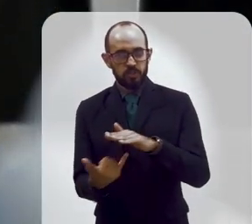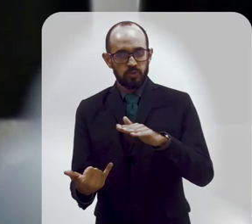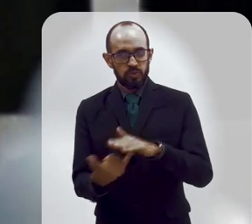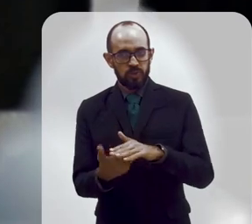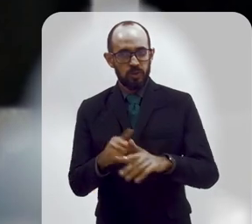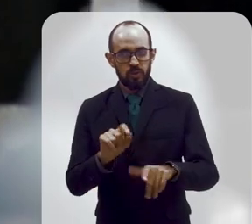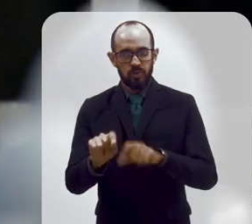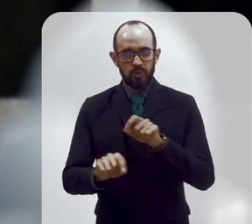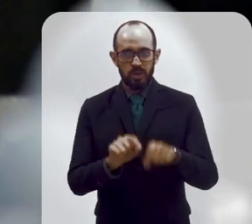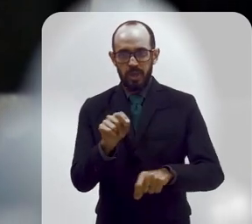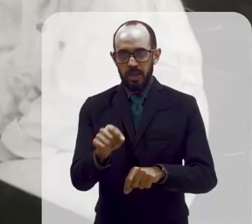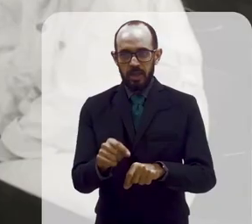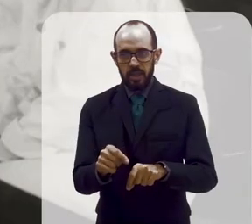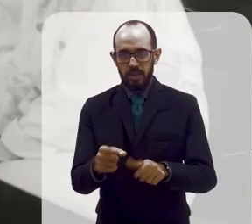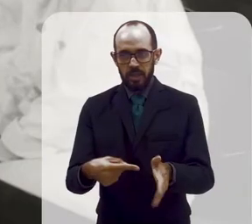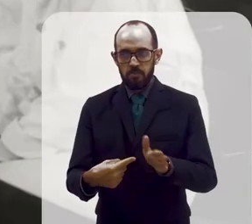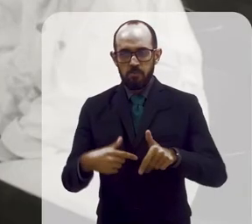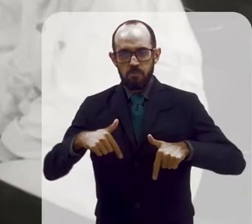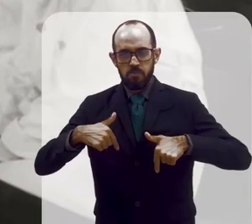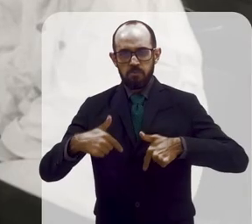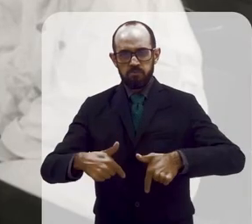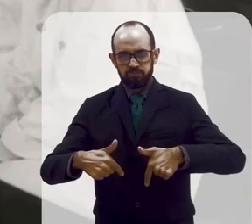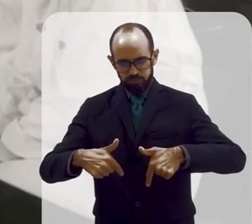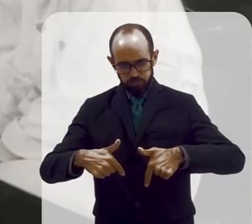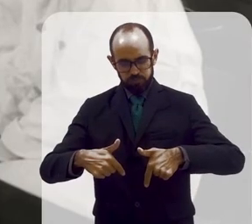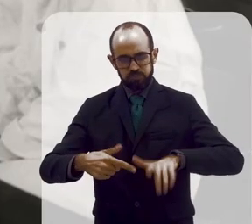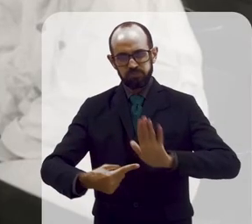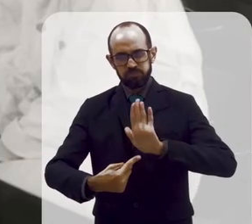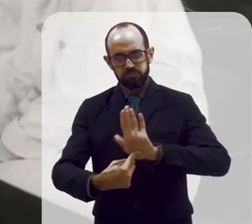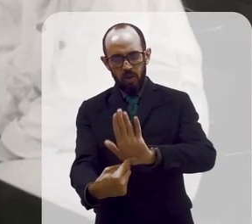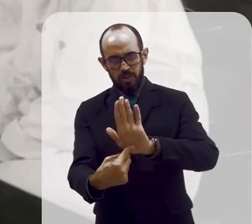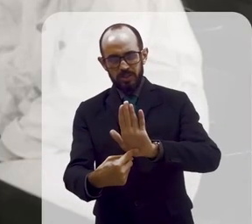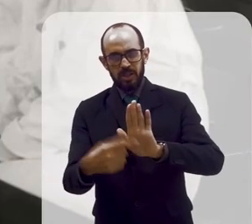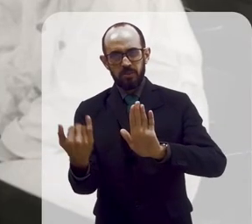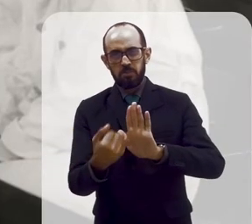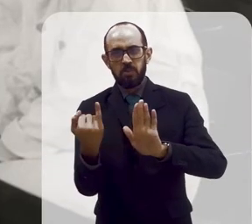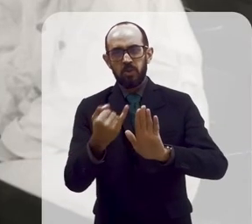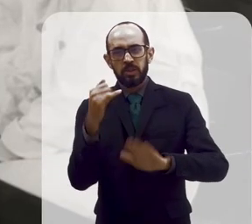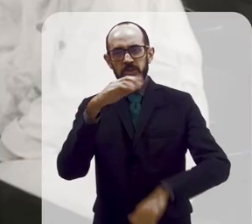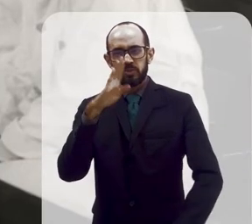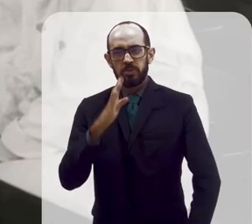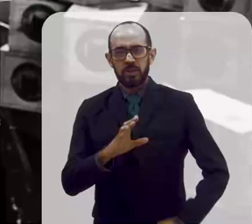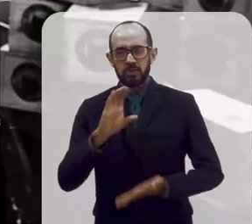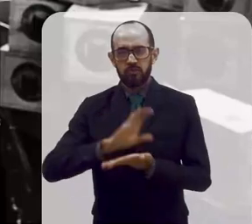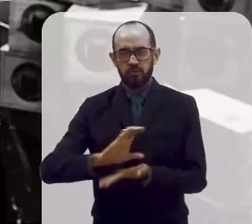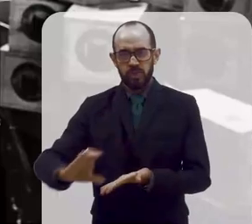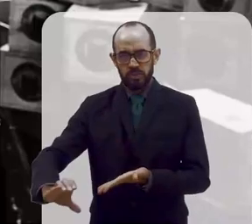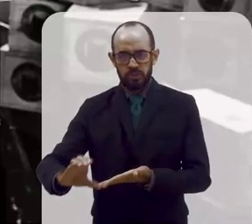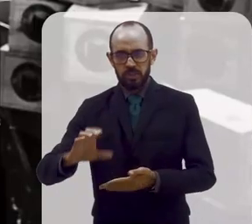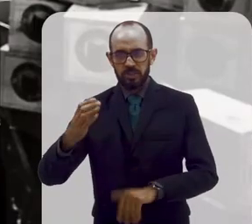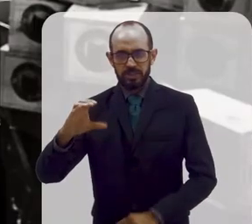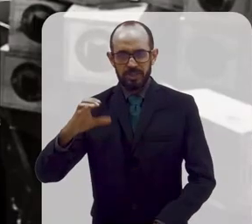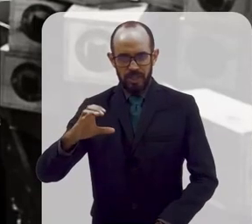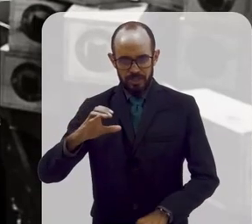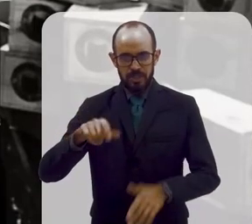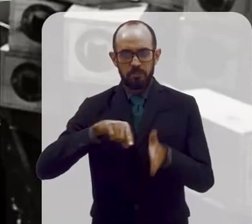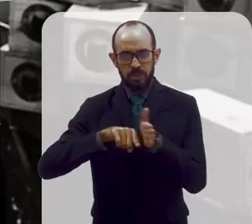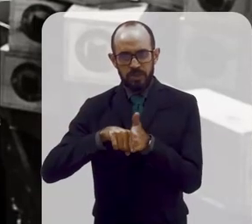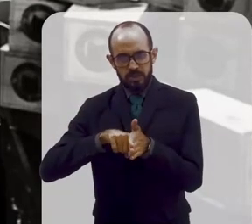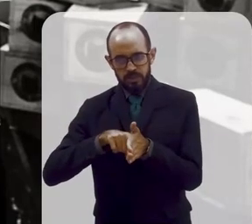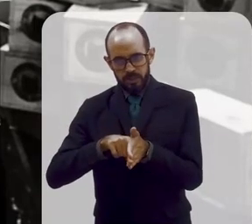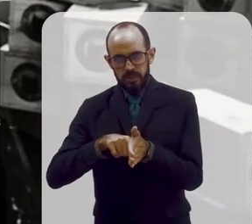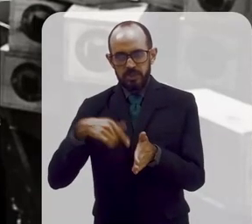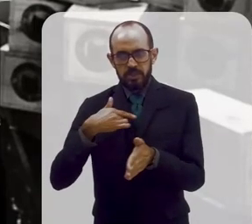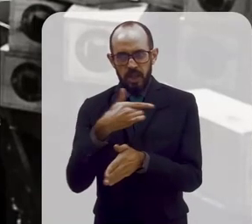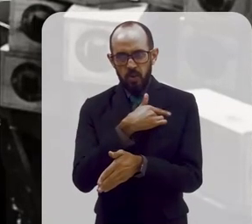demonstrando a importância do país de investir em ciência, de se investir em pesquisa,